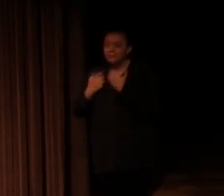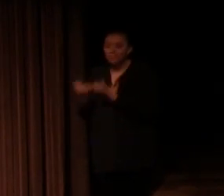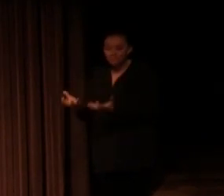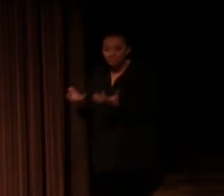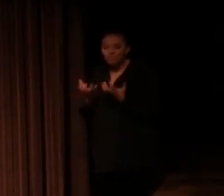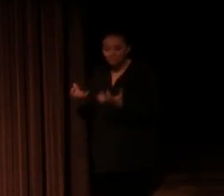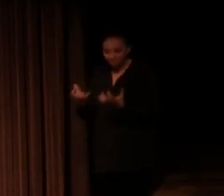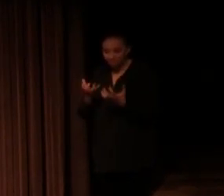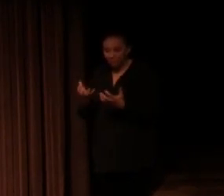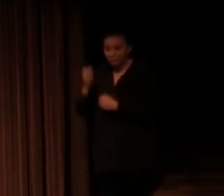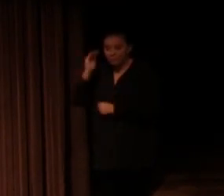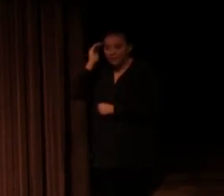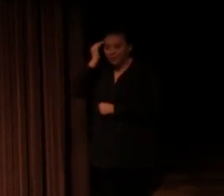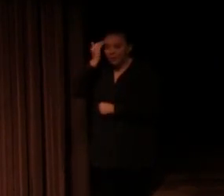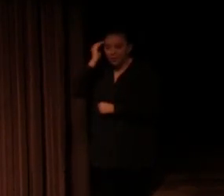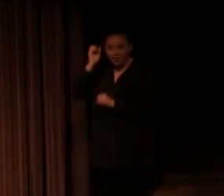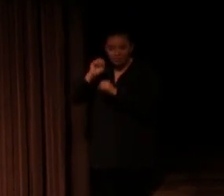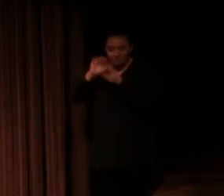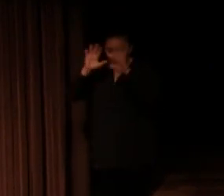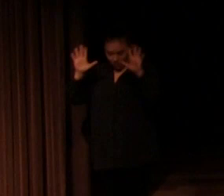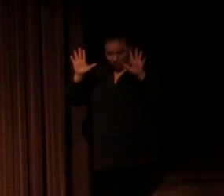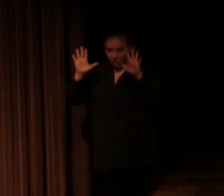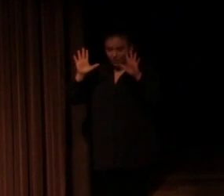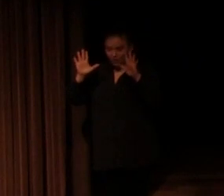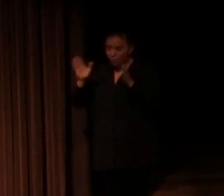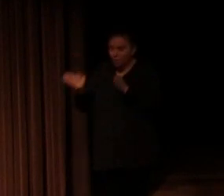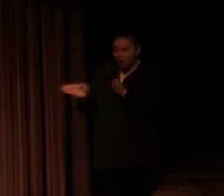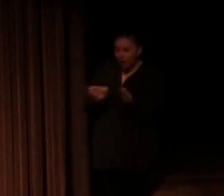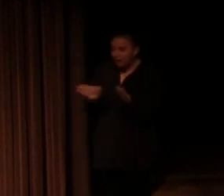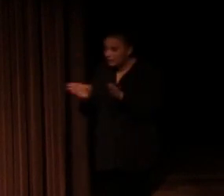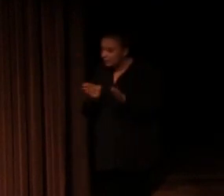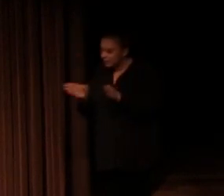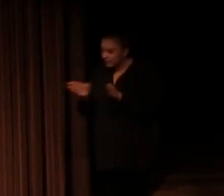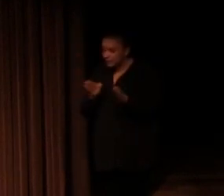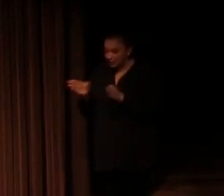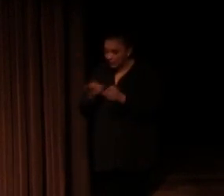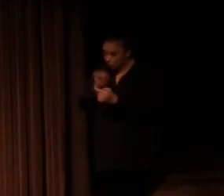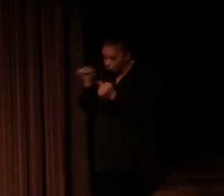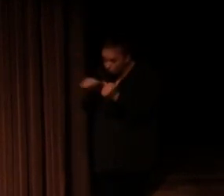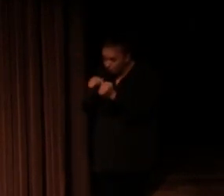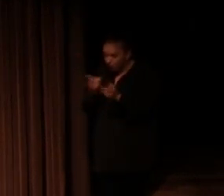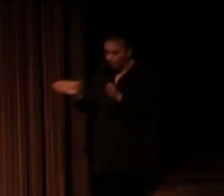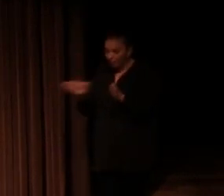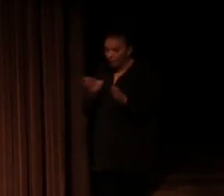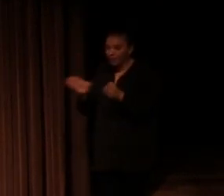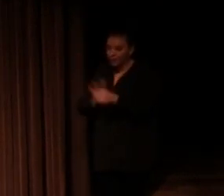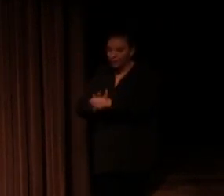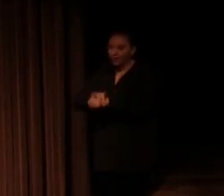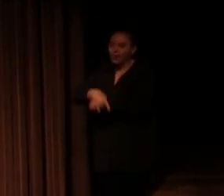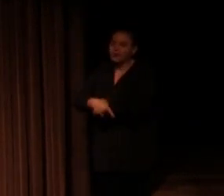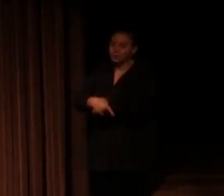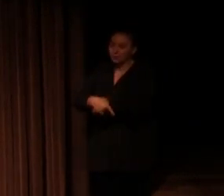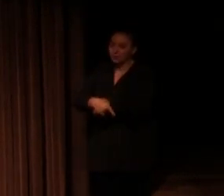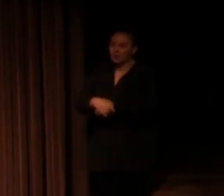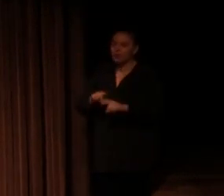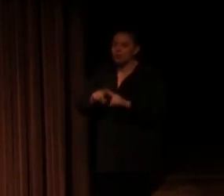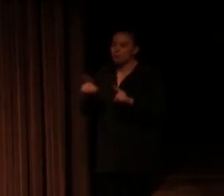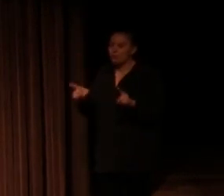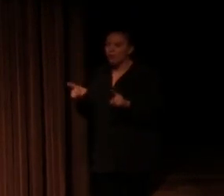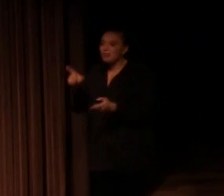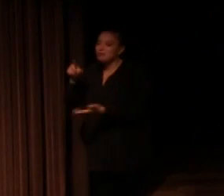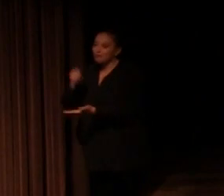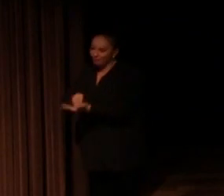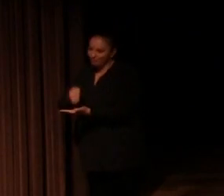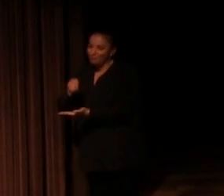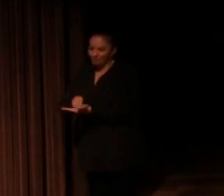entendemos que agora que o acesso de certa forma está sendo garantido mas isso não resolve uma outra parte importante parte do desafio